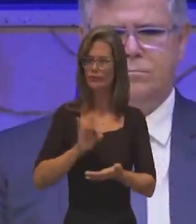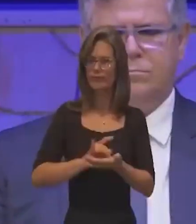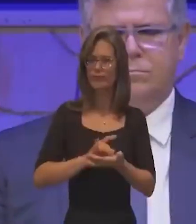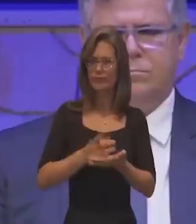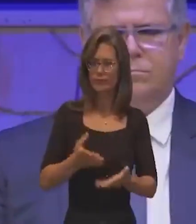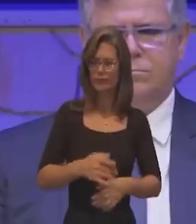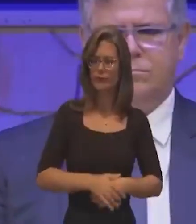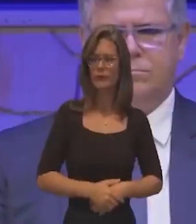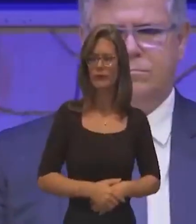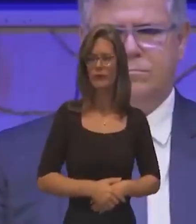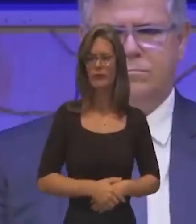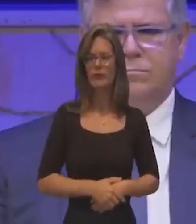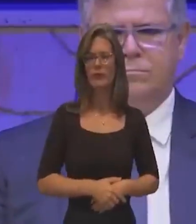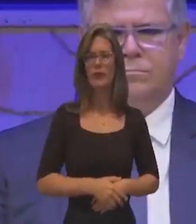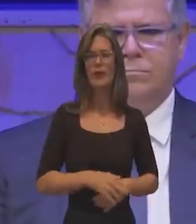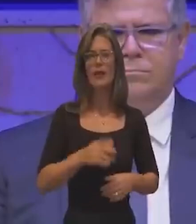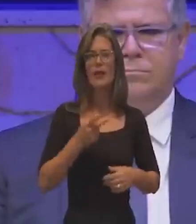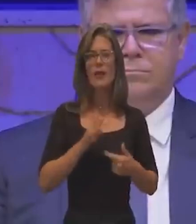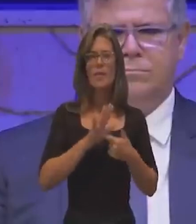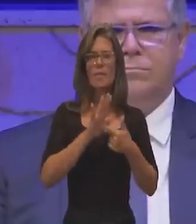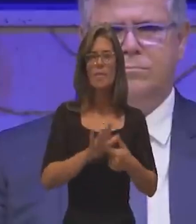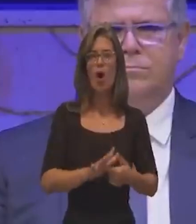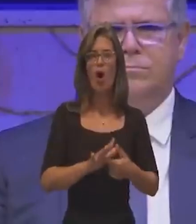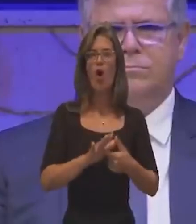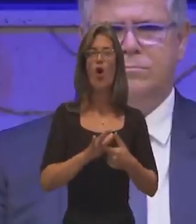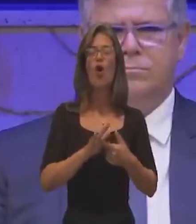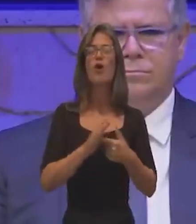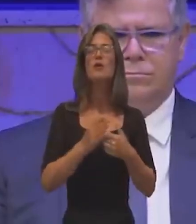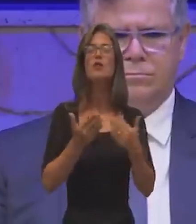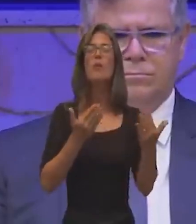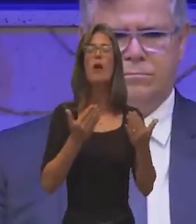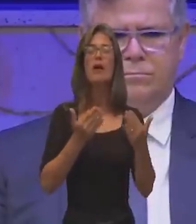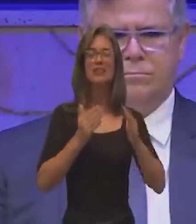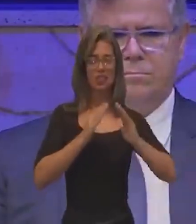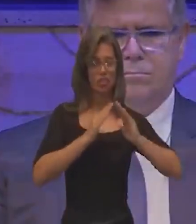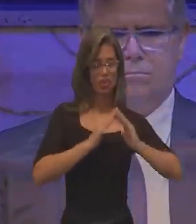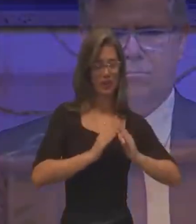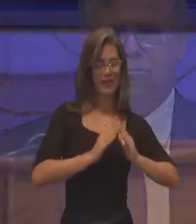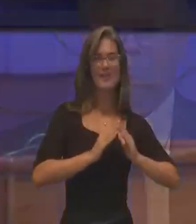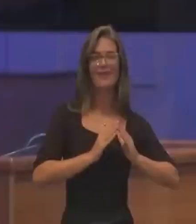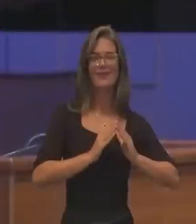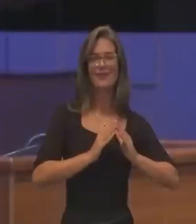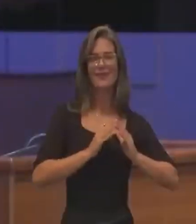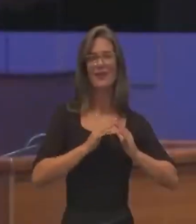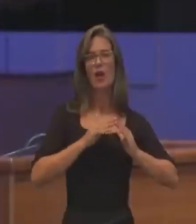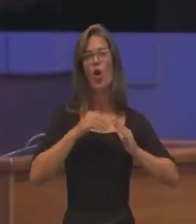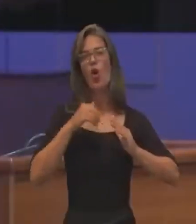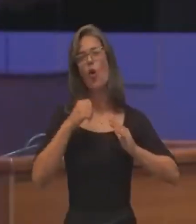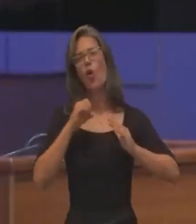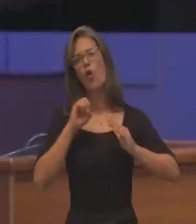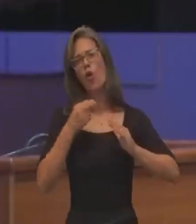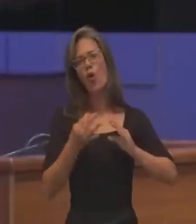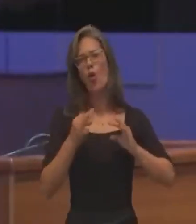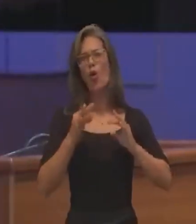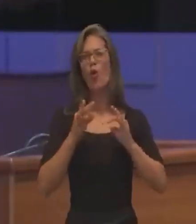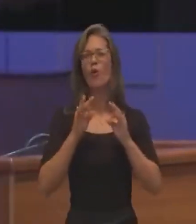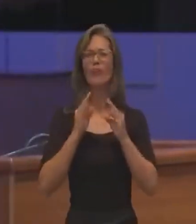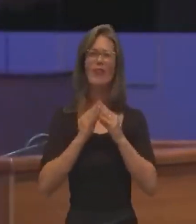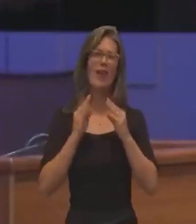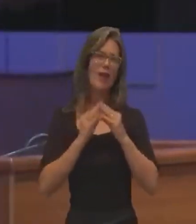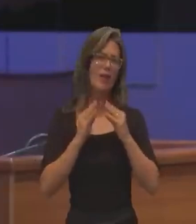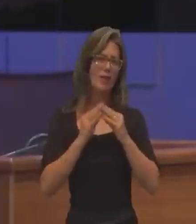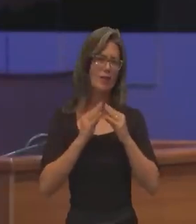a casa terrestre, e ele usa a expressão tabernáculo, porque para aquele povo do seu tempo,